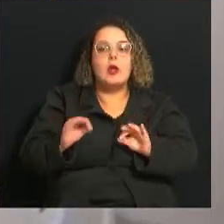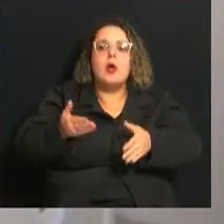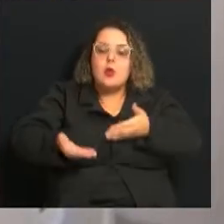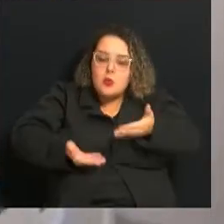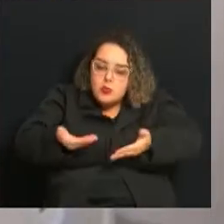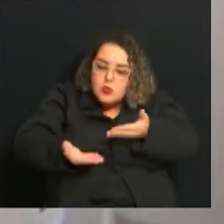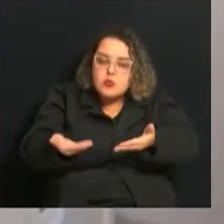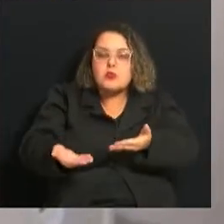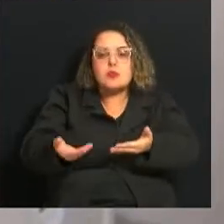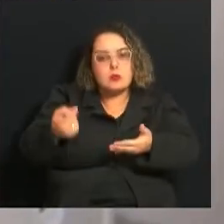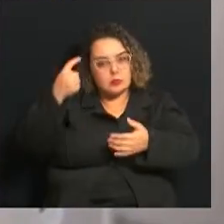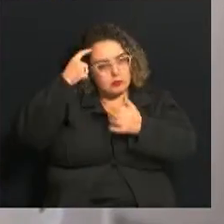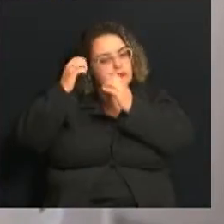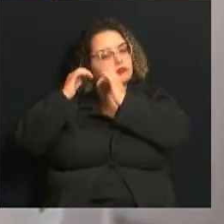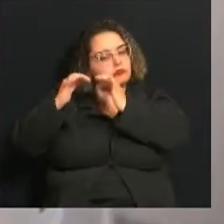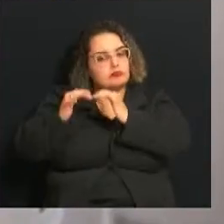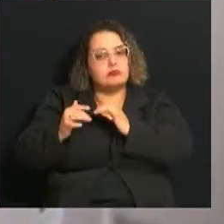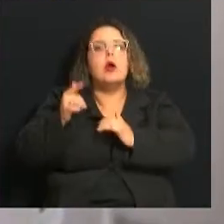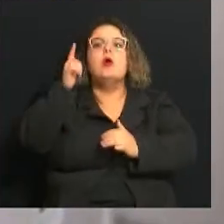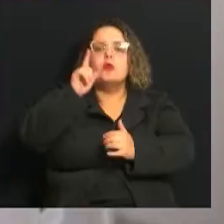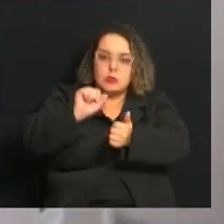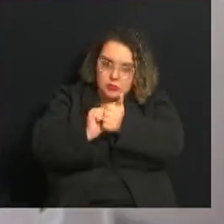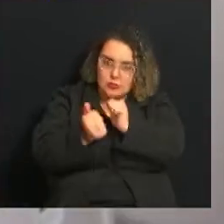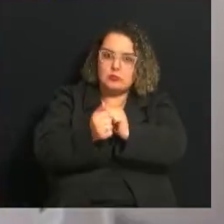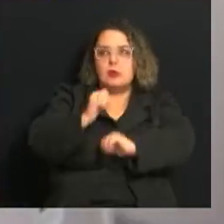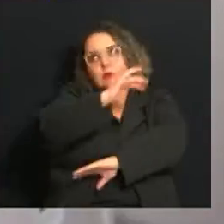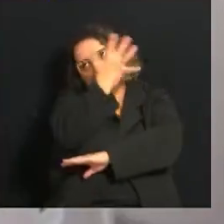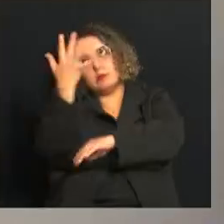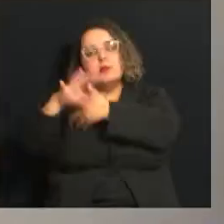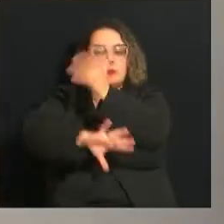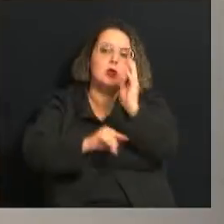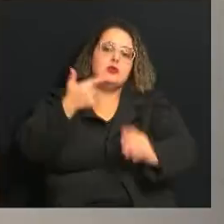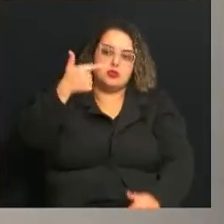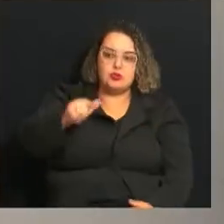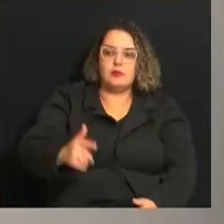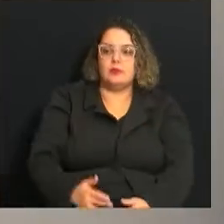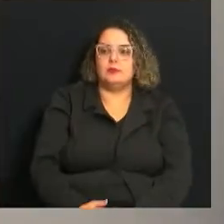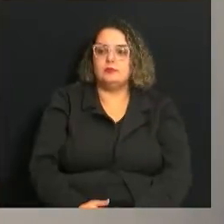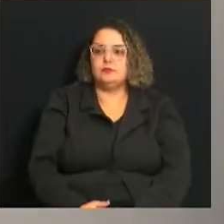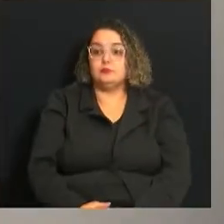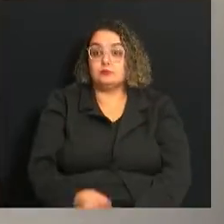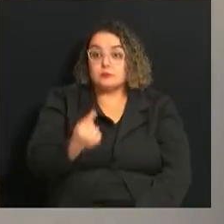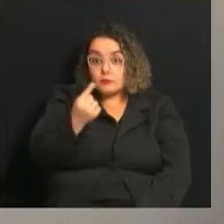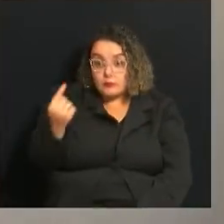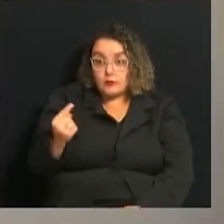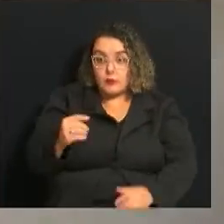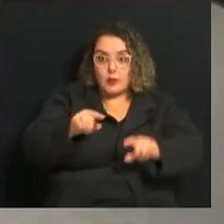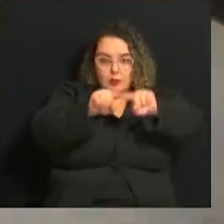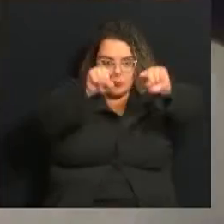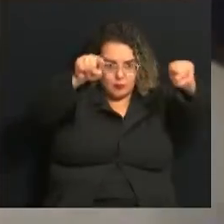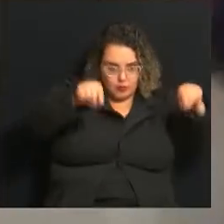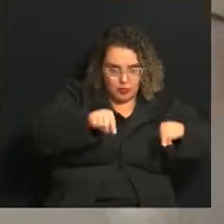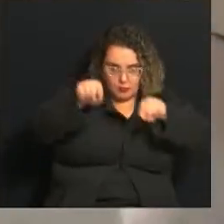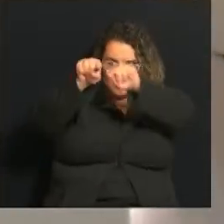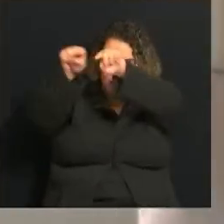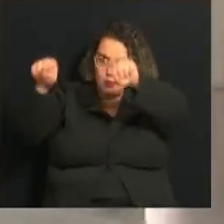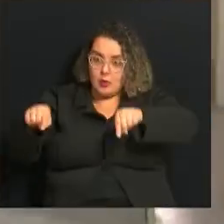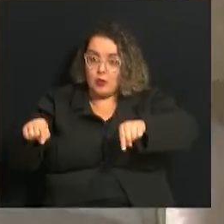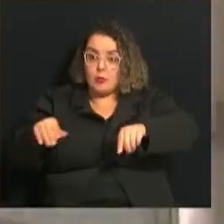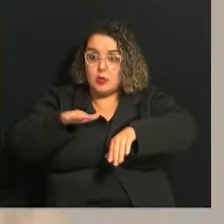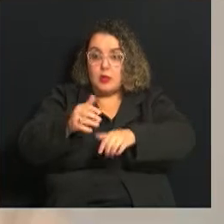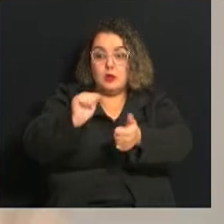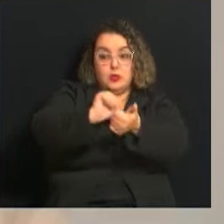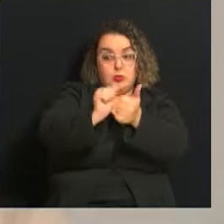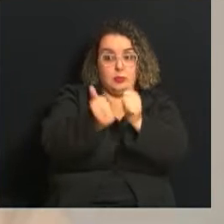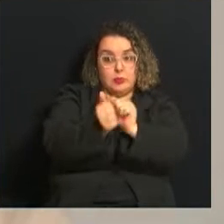parte neurológica a gente já consegue reabilitar e soltar para a natureza novamente. Cada bichinho fica em uma baia. Por dentro, elas são